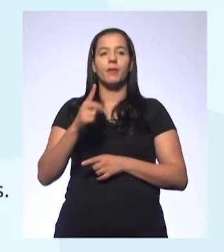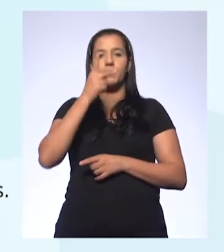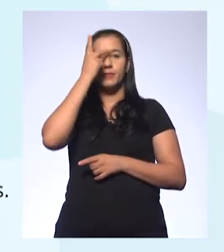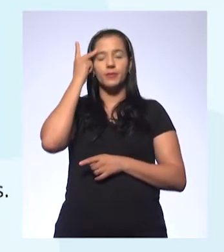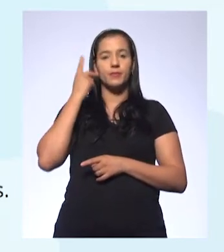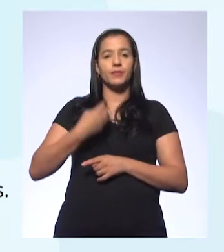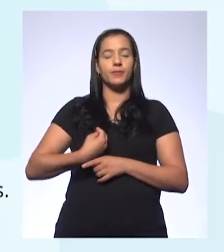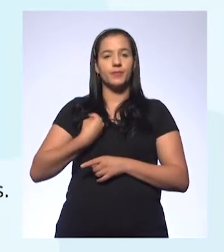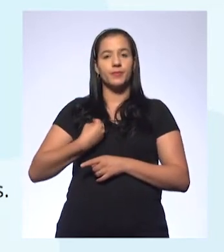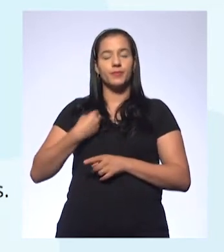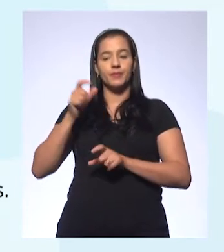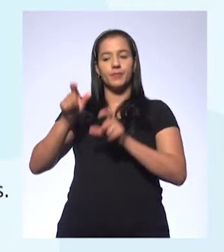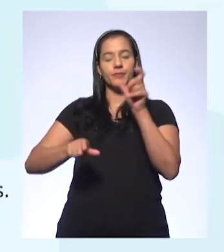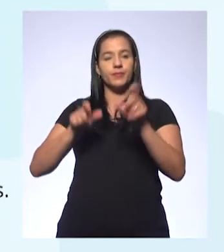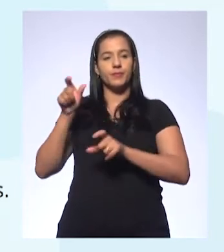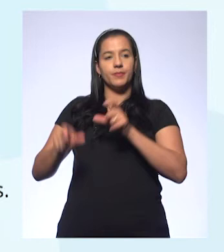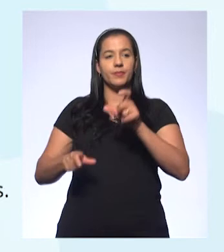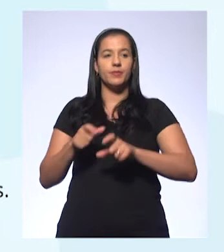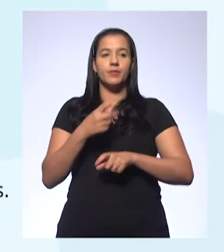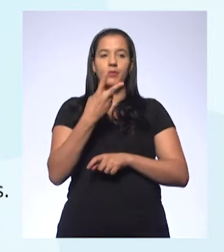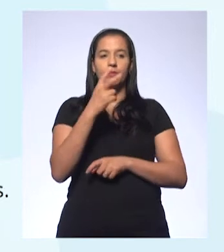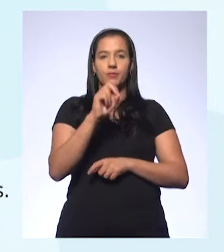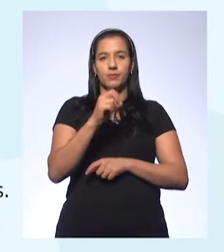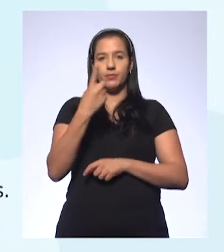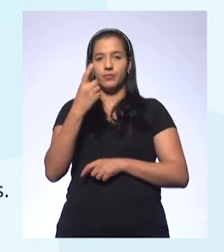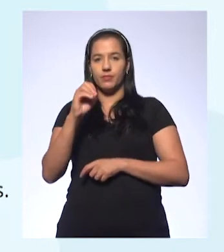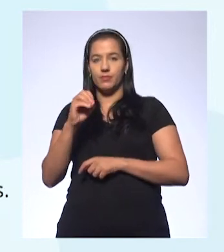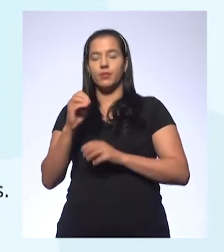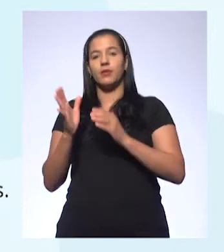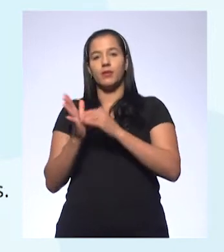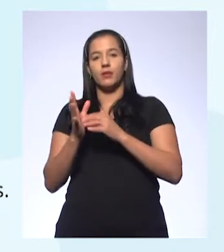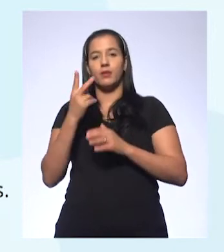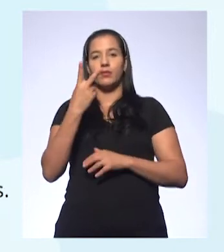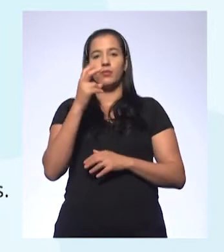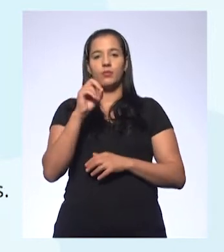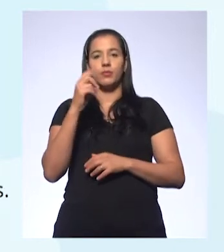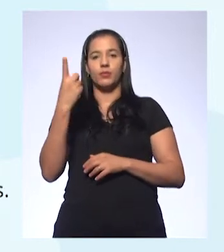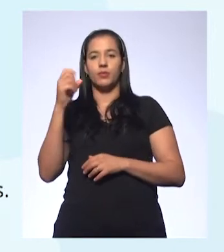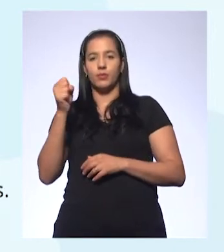de diagnóstico, de 2010 a 2018. Ó,